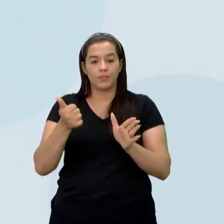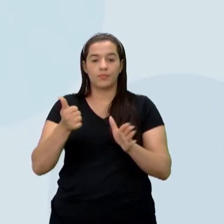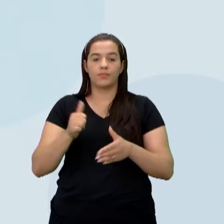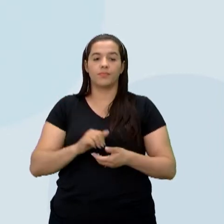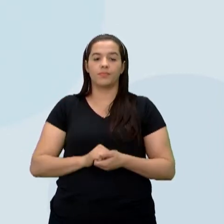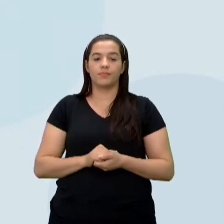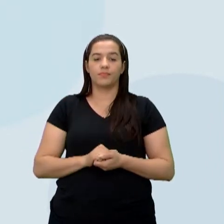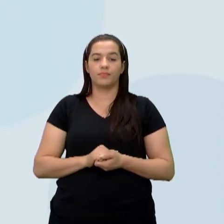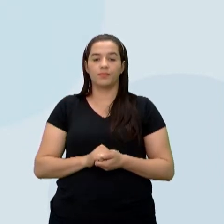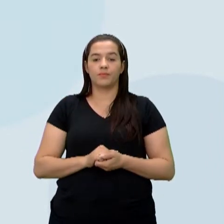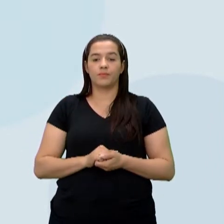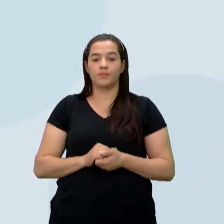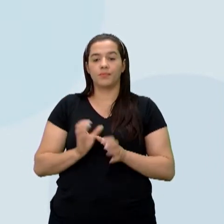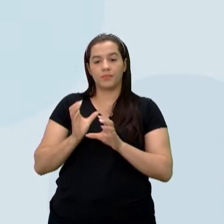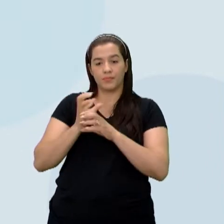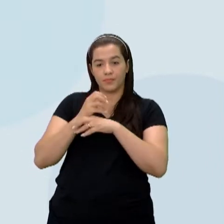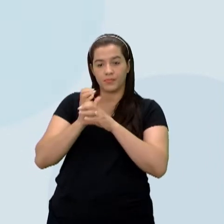primeiros